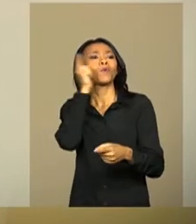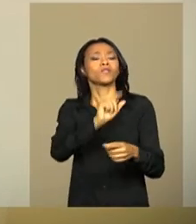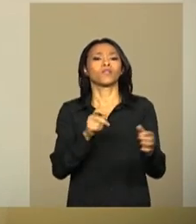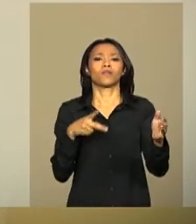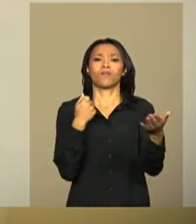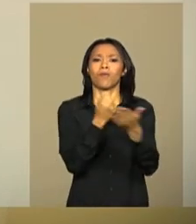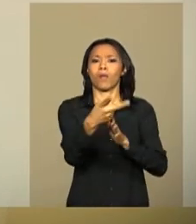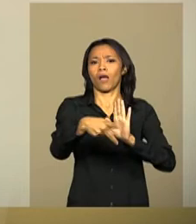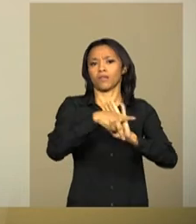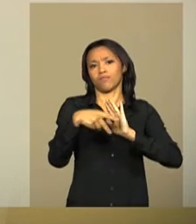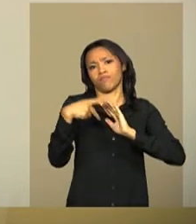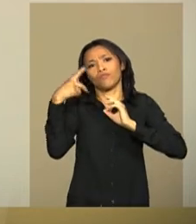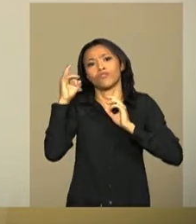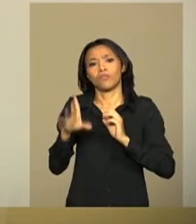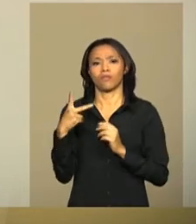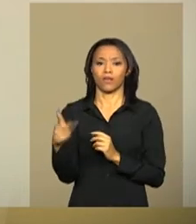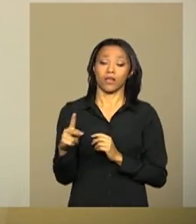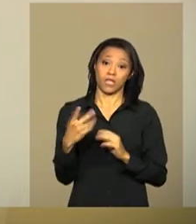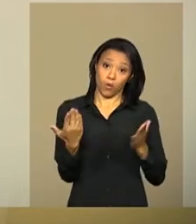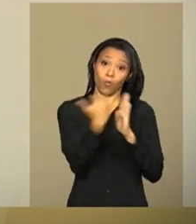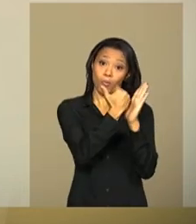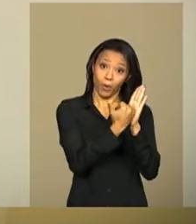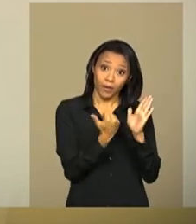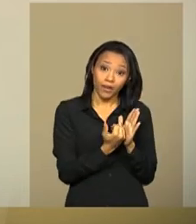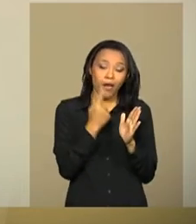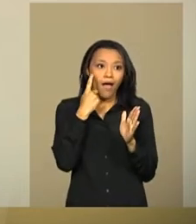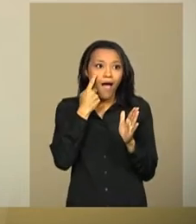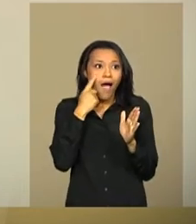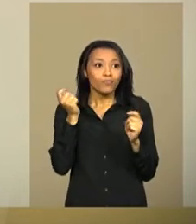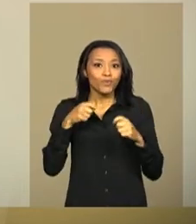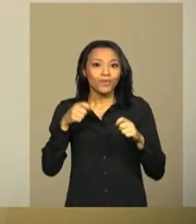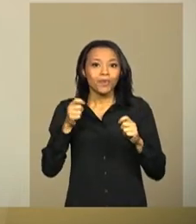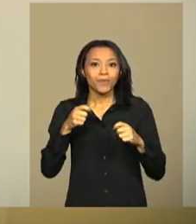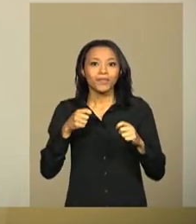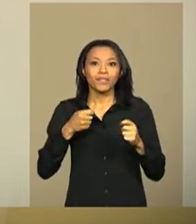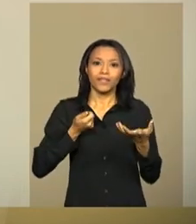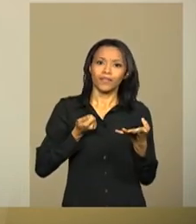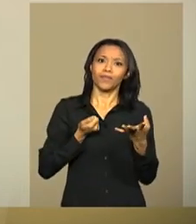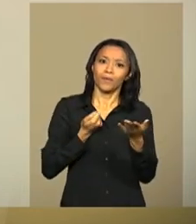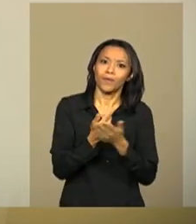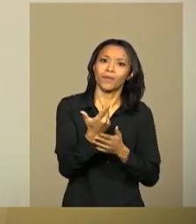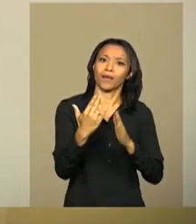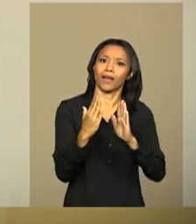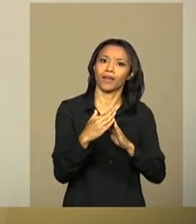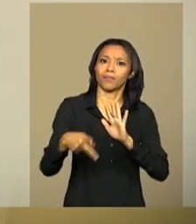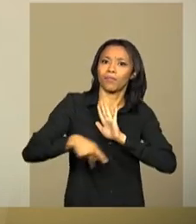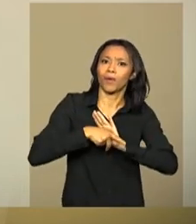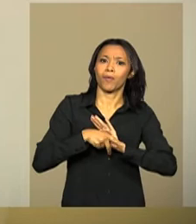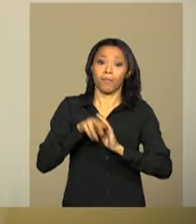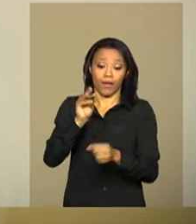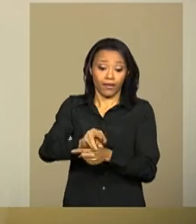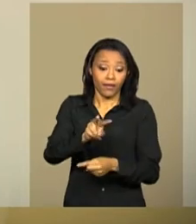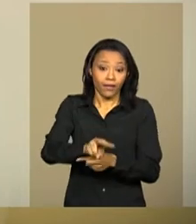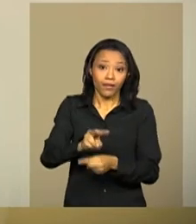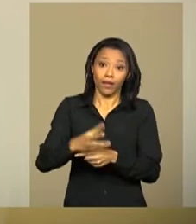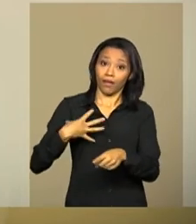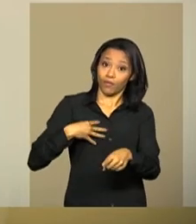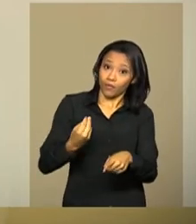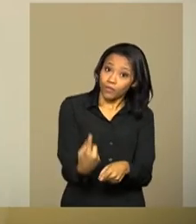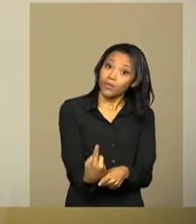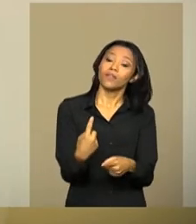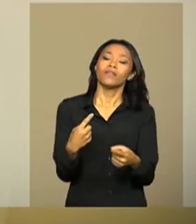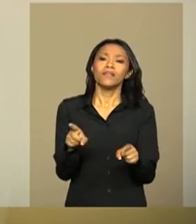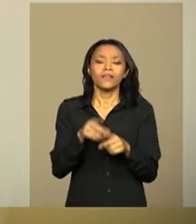cantinho só deles a minha casa minha vida eles viram que era possível financiar a casa própria para criar o Rafael com mais